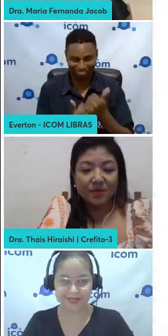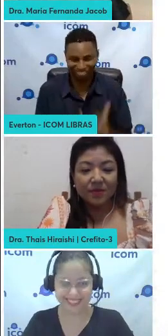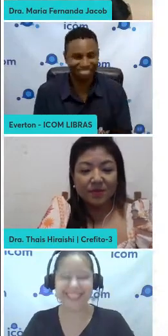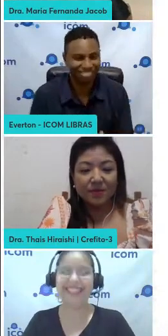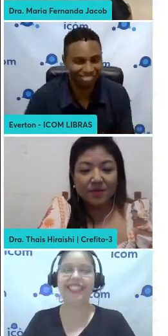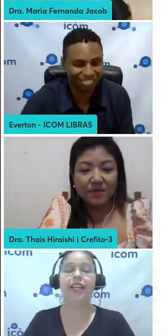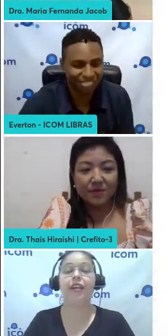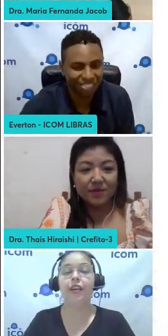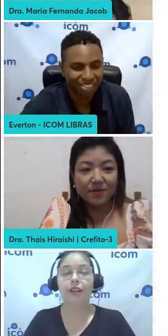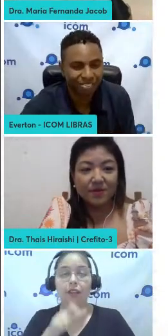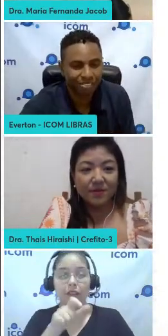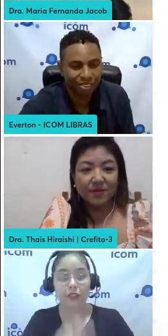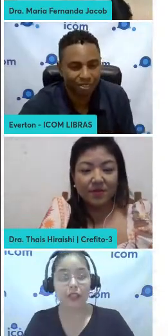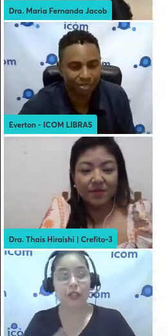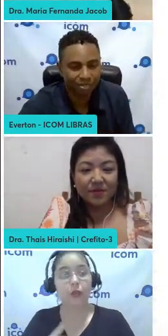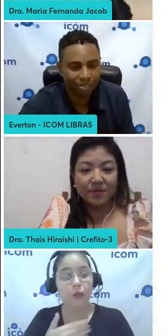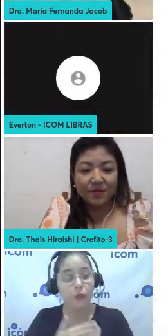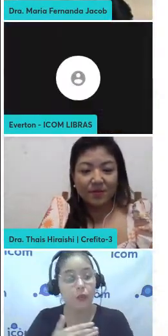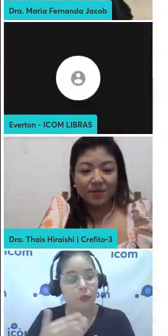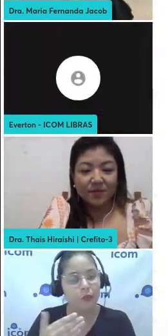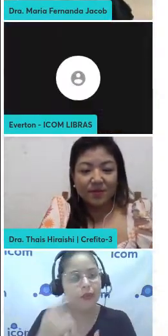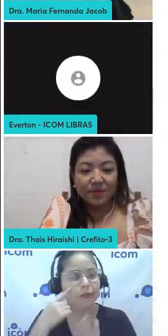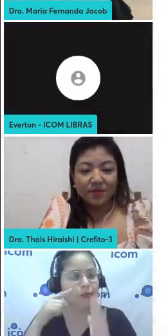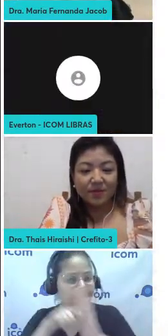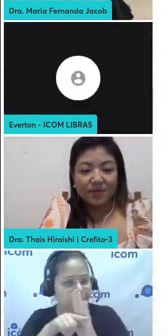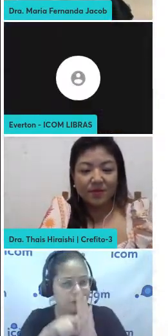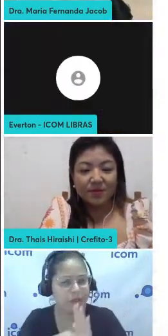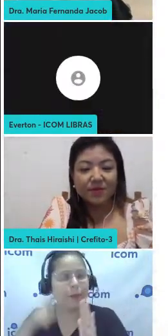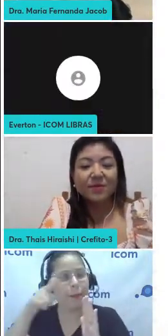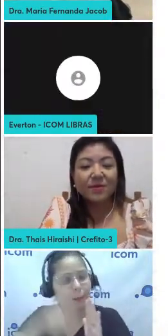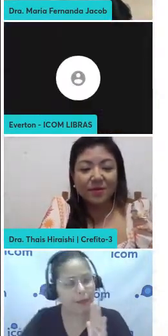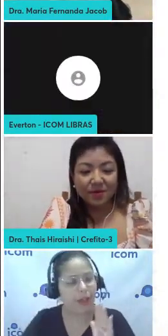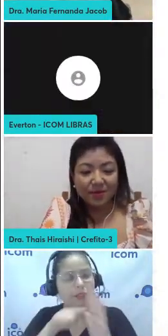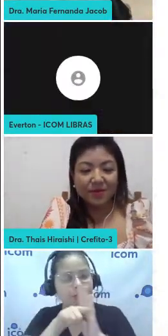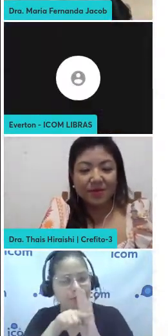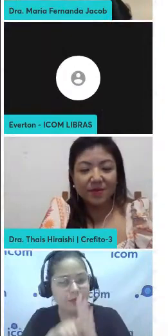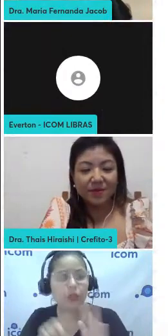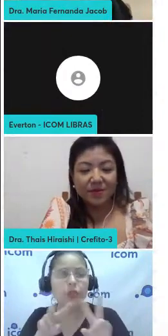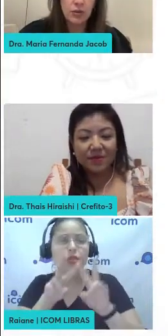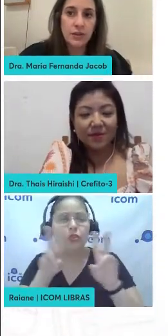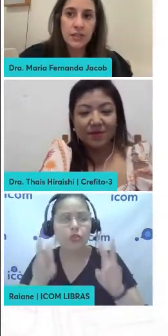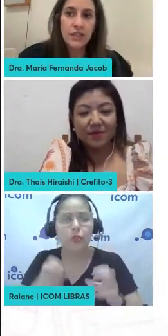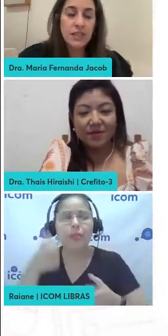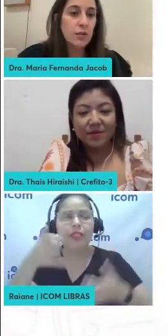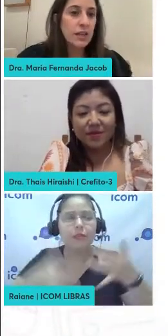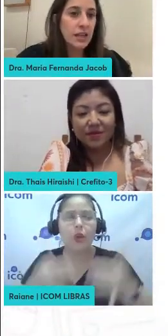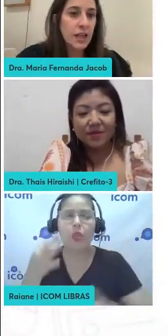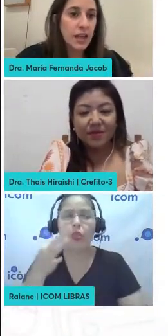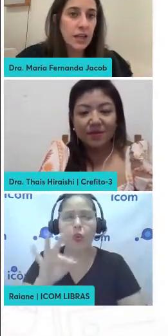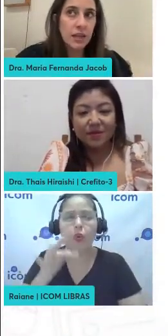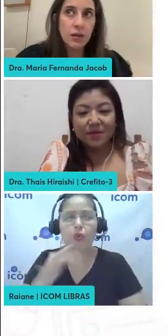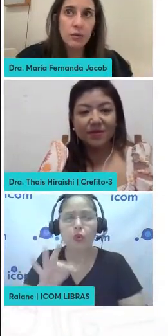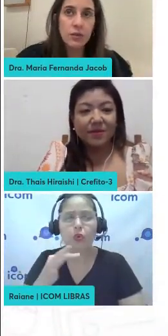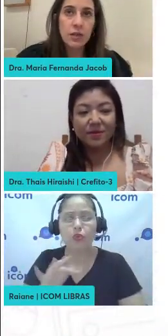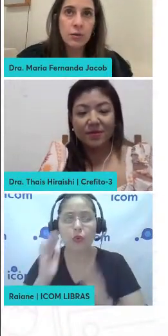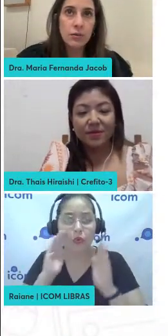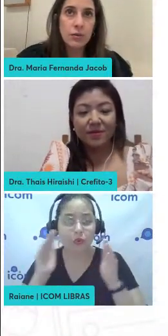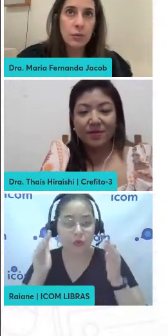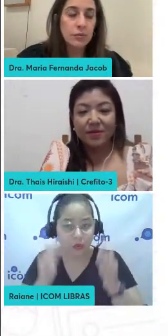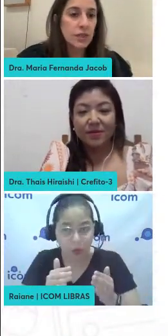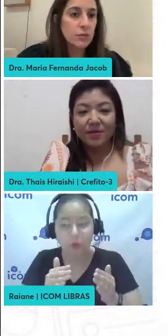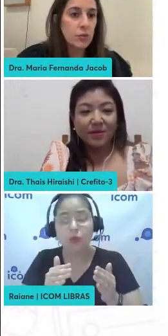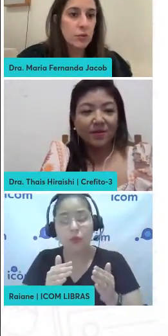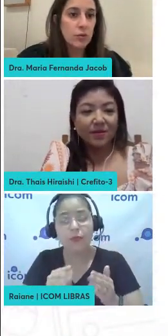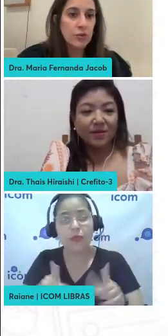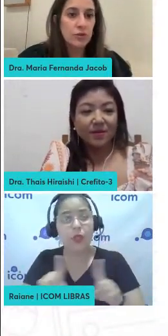que eu comecei a aprofundar um pouco mais nesses conceitos de dor, e